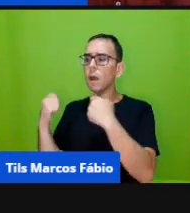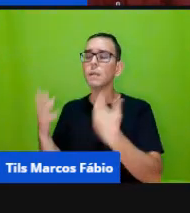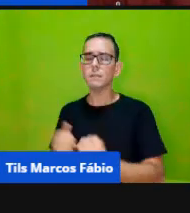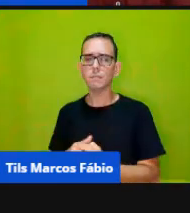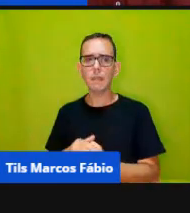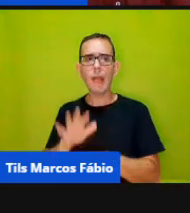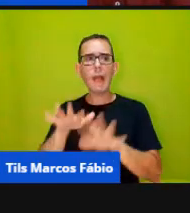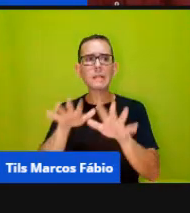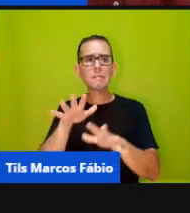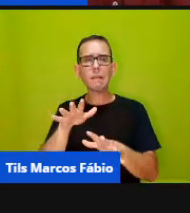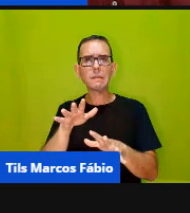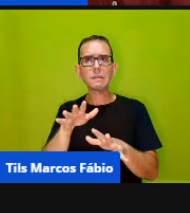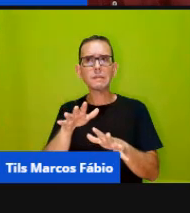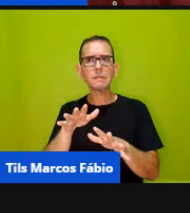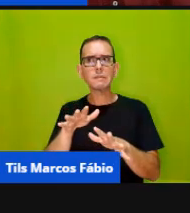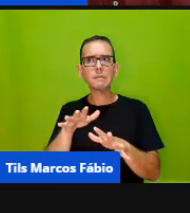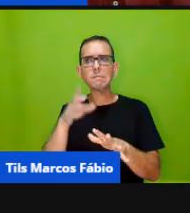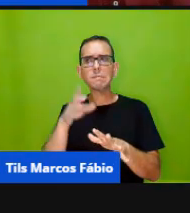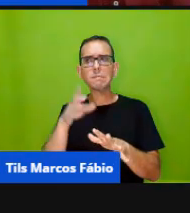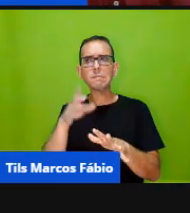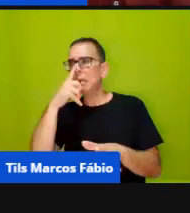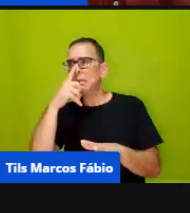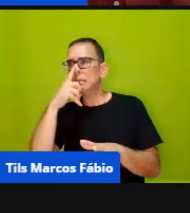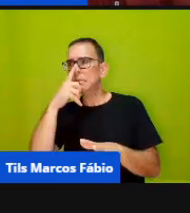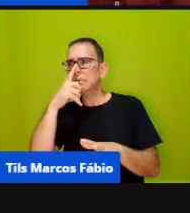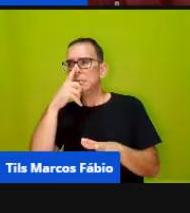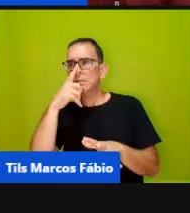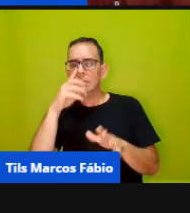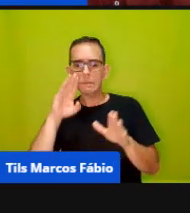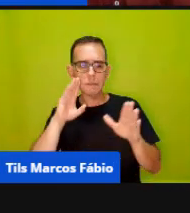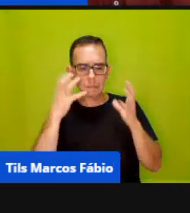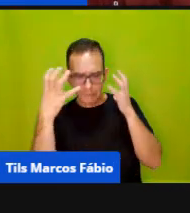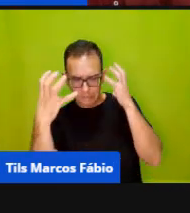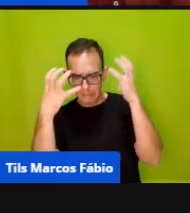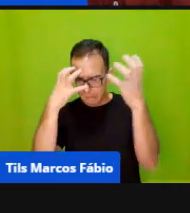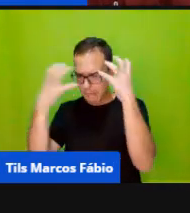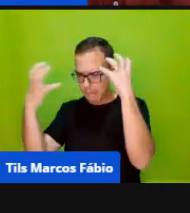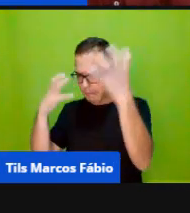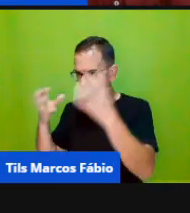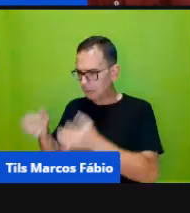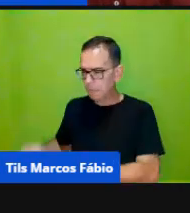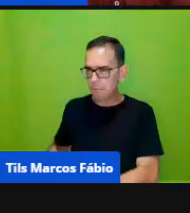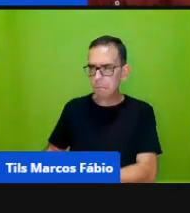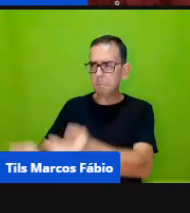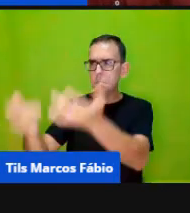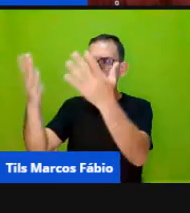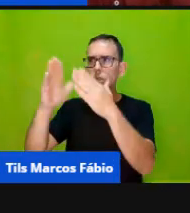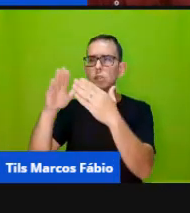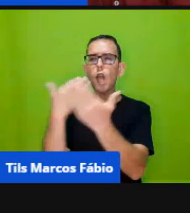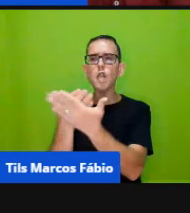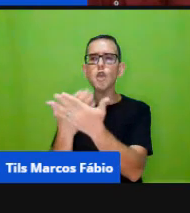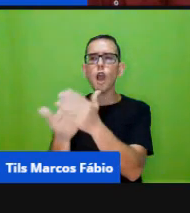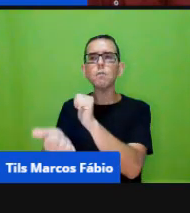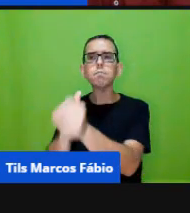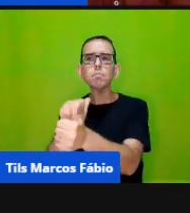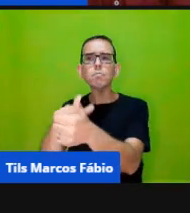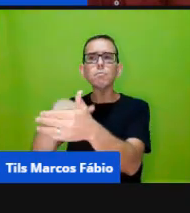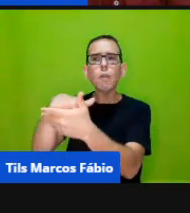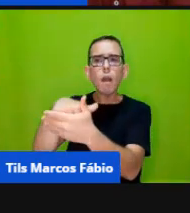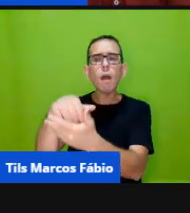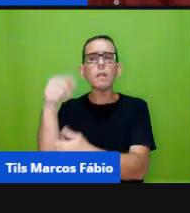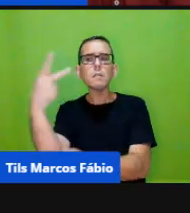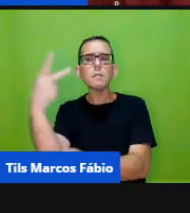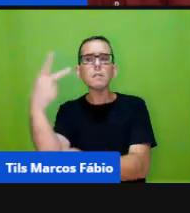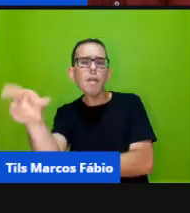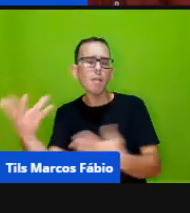mãe, com as atividades que tem, deixa de levar ele na aulinha de futebol, lá do futsal dele,